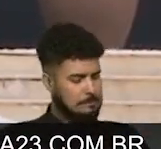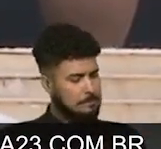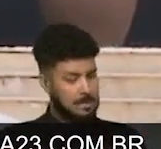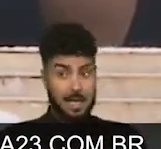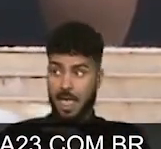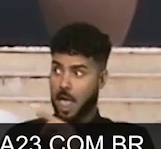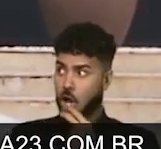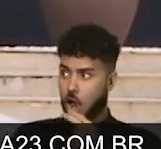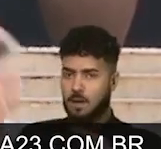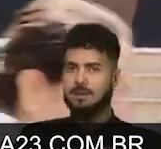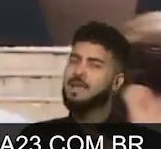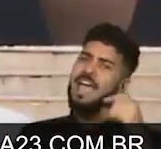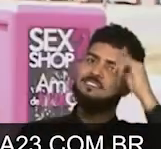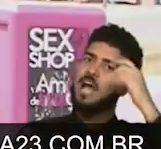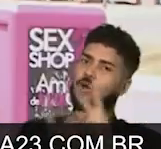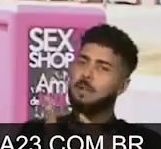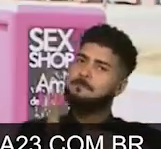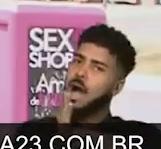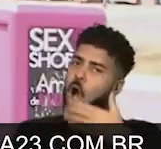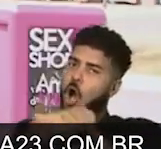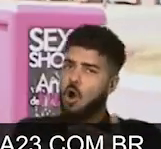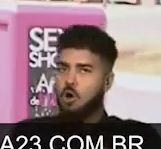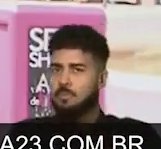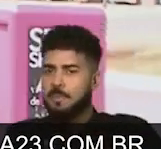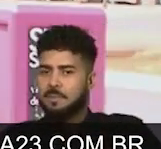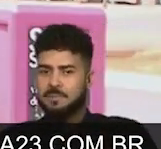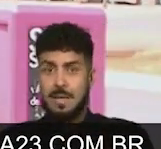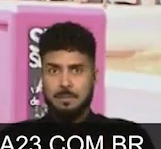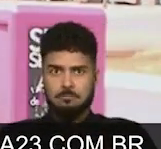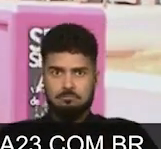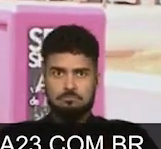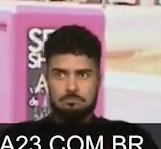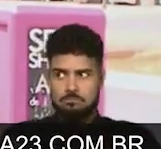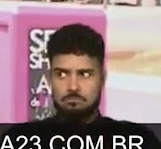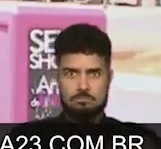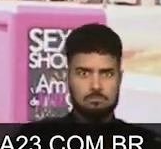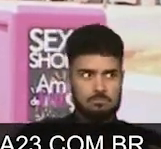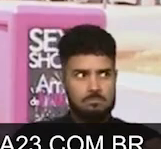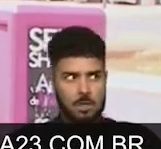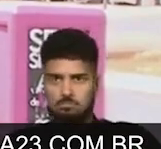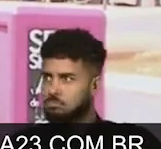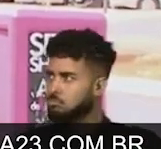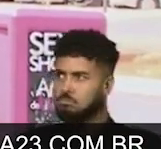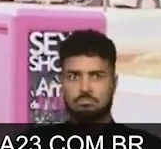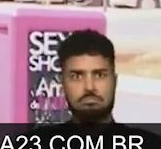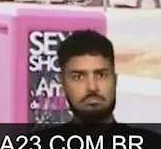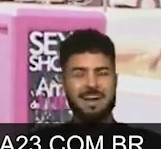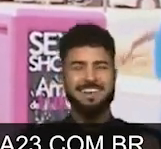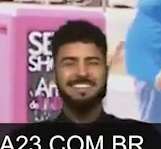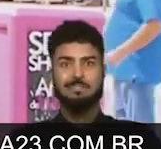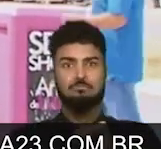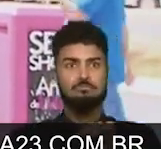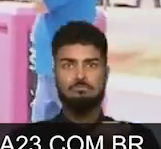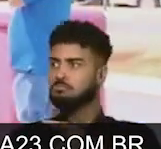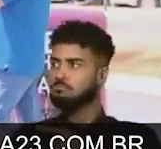não acontecia o que acontece hoje no trânsito. Você tem que fazer hoje em dia uma direção defensiva, né? Você tem que pilotar, né? Ou seja, pilotar moto, dirigir carro